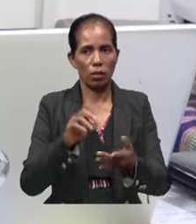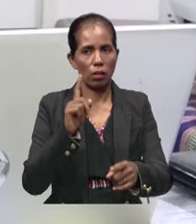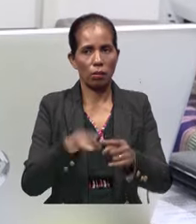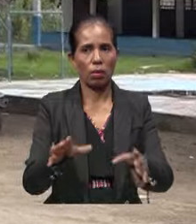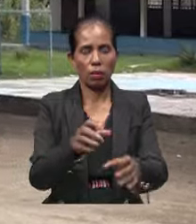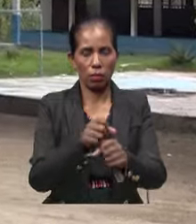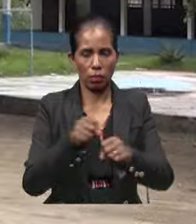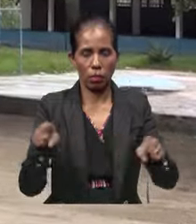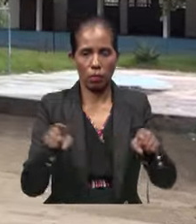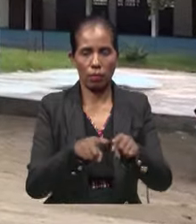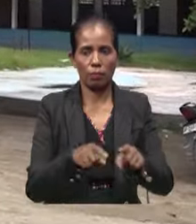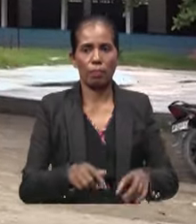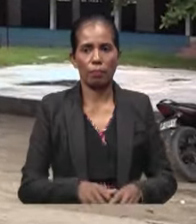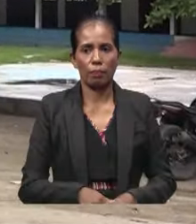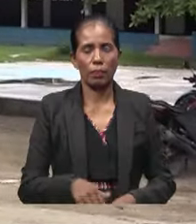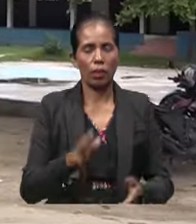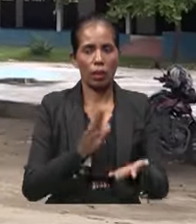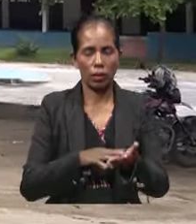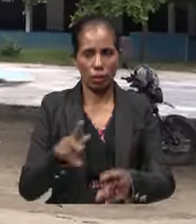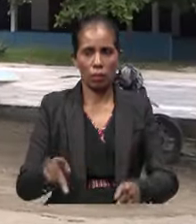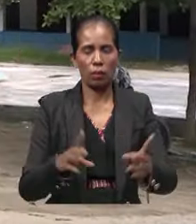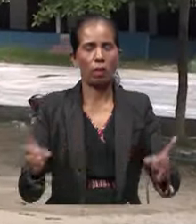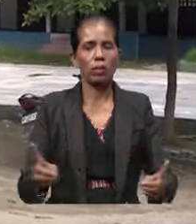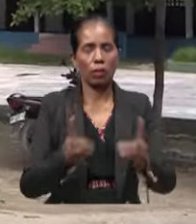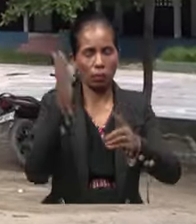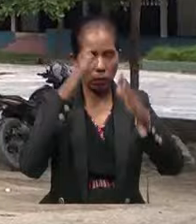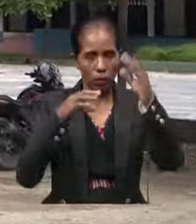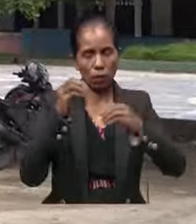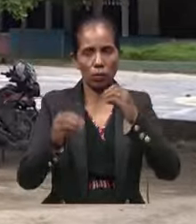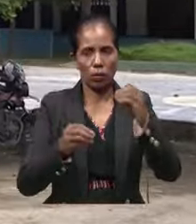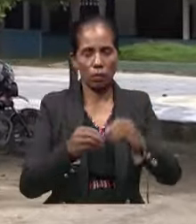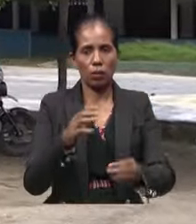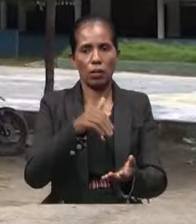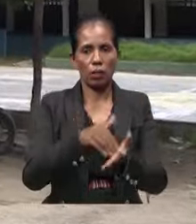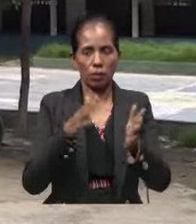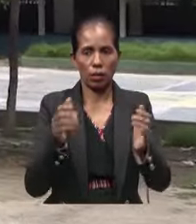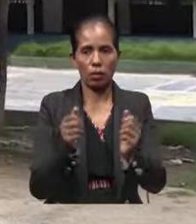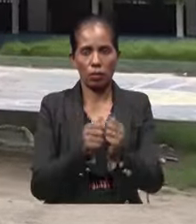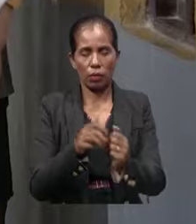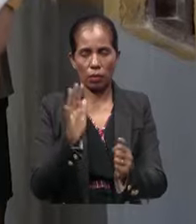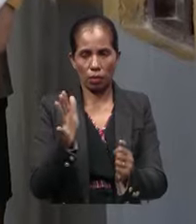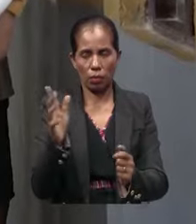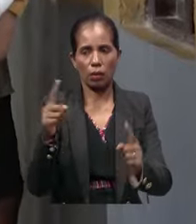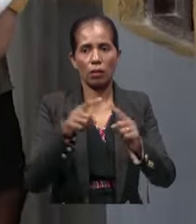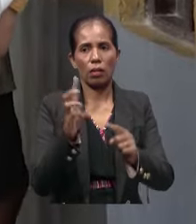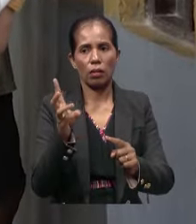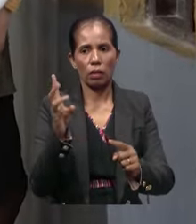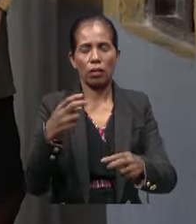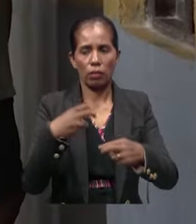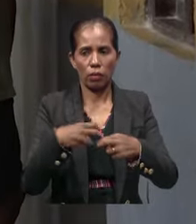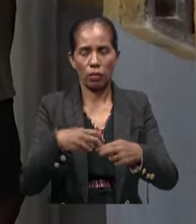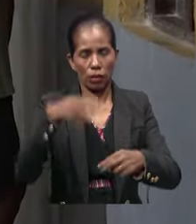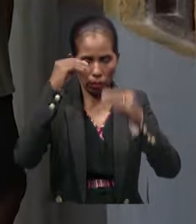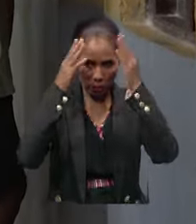liu ide ne. Durante ne escola público enfrenta problema con a bacada sala estudante lima nulu tone nulu nune difícil ba